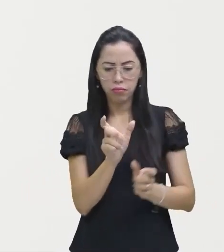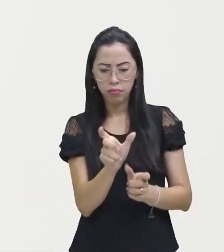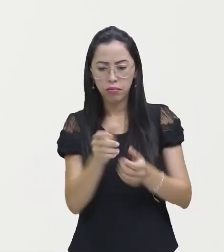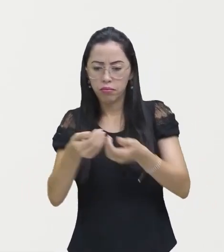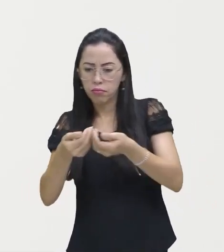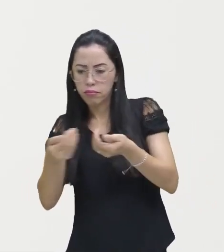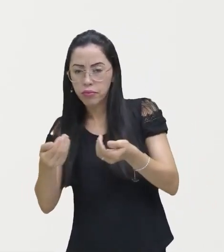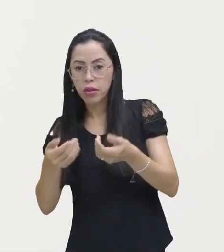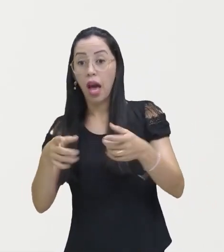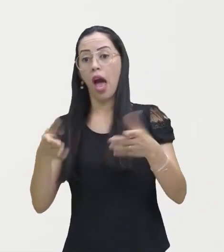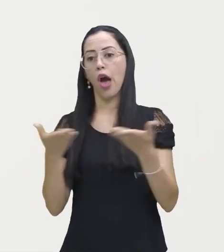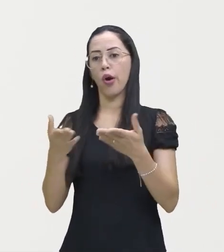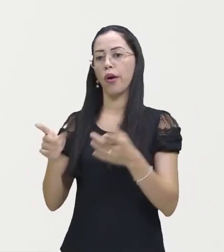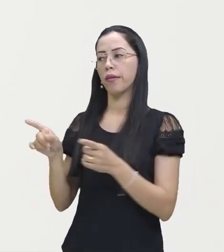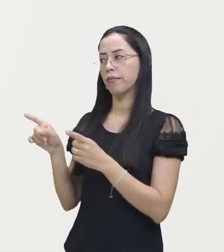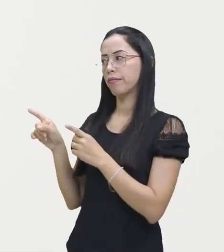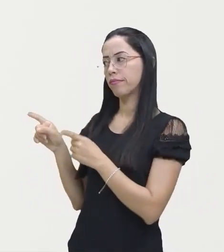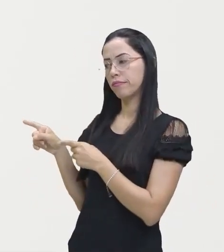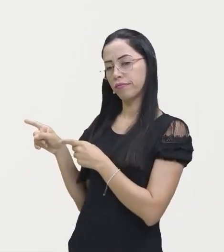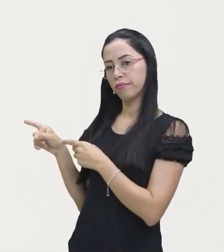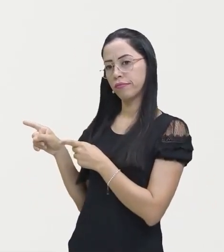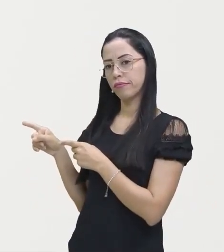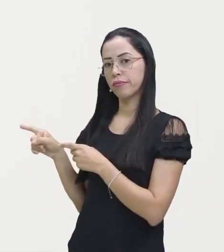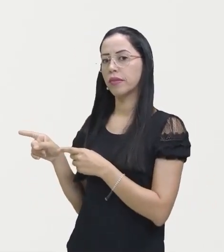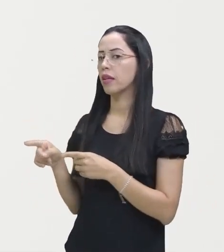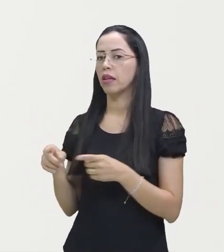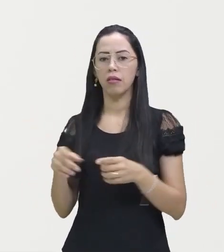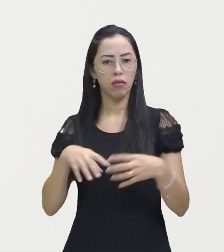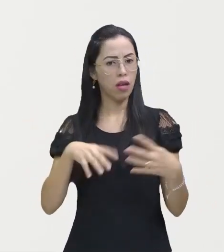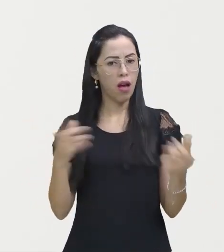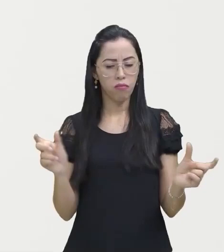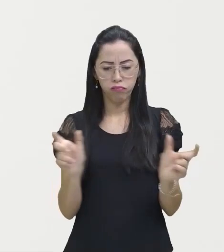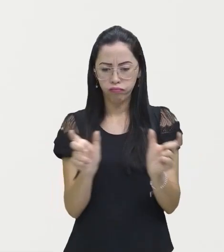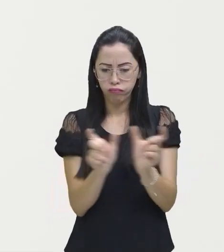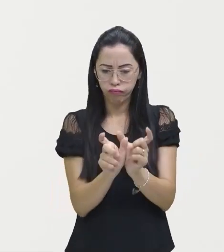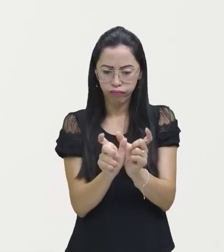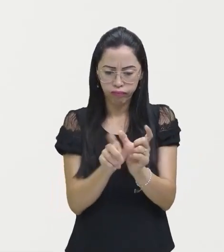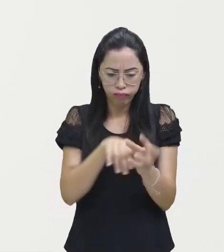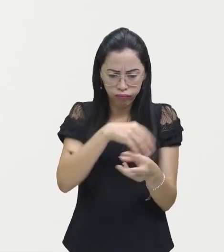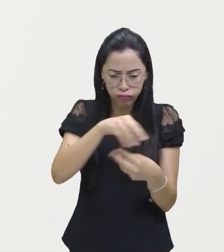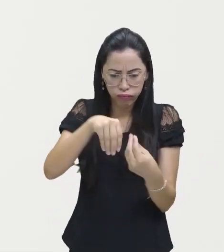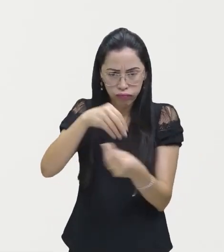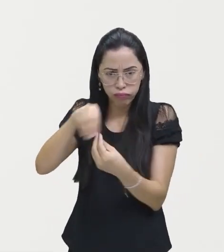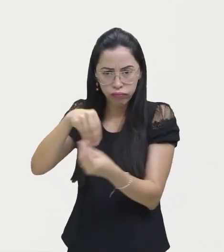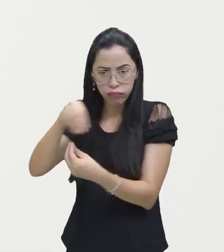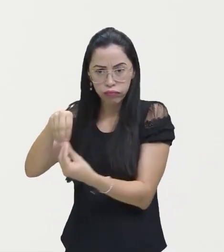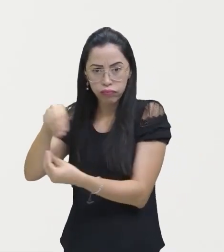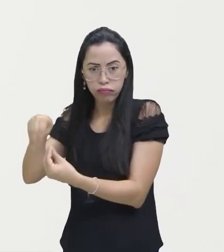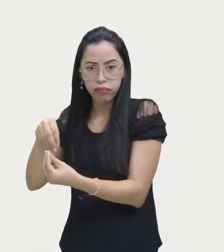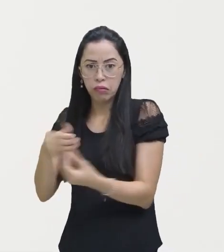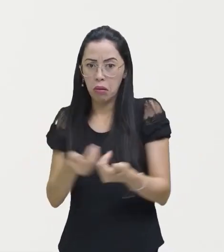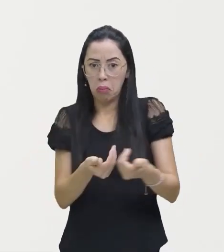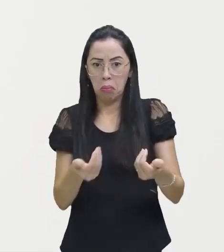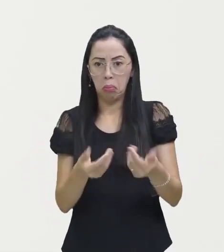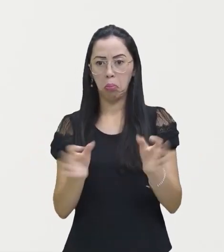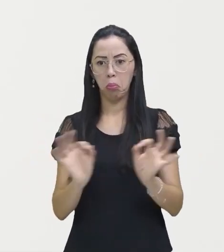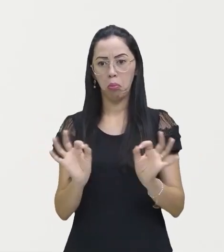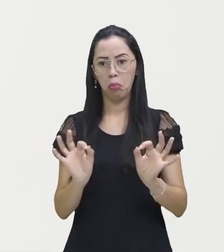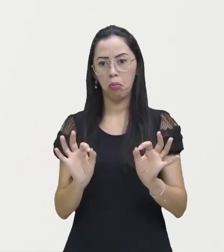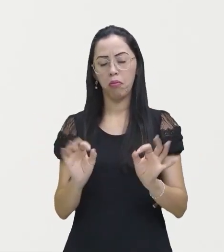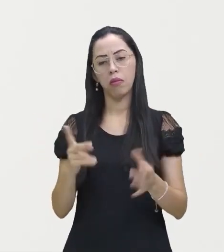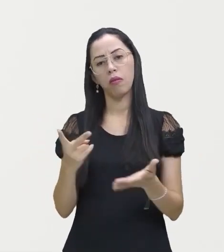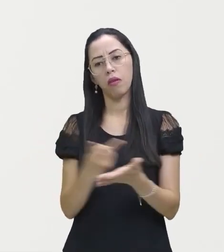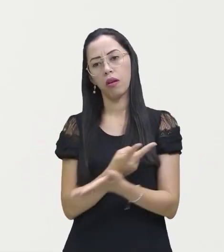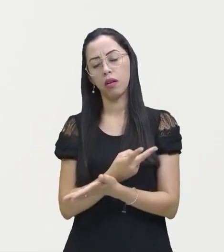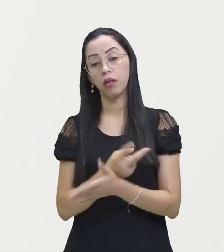o segundo aqui, você vê que as palavras estão todas um verdadeiro mingau.